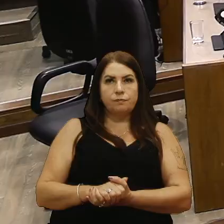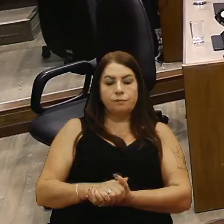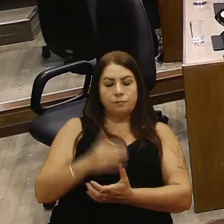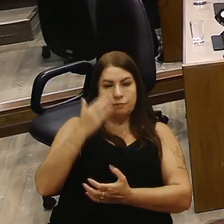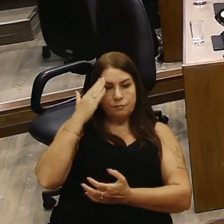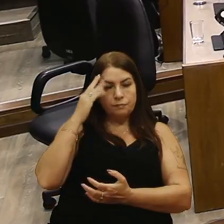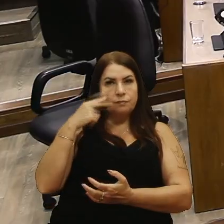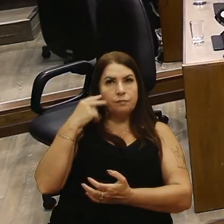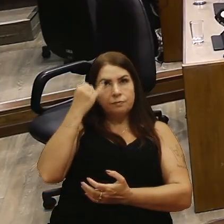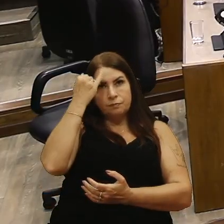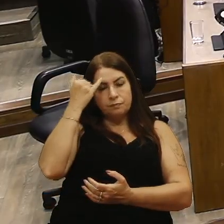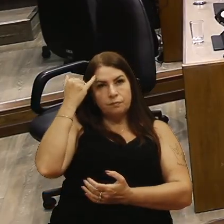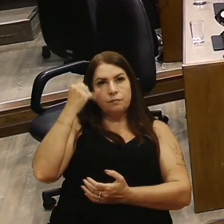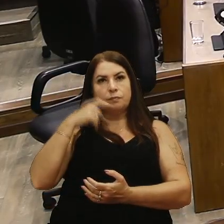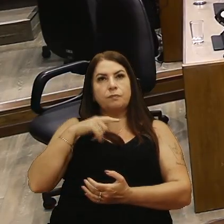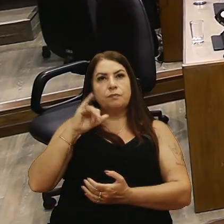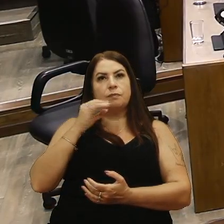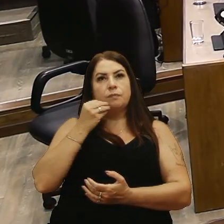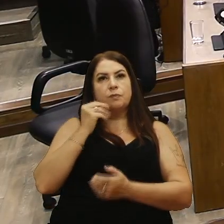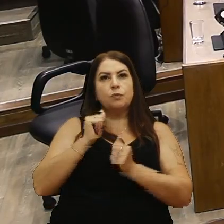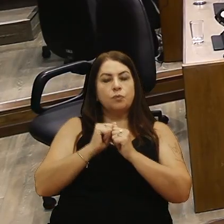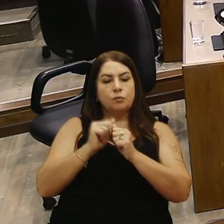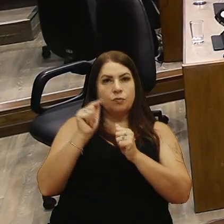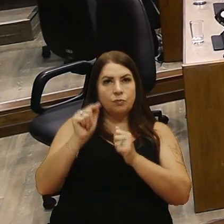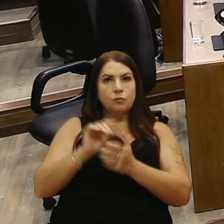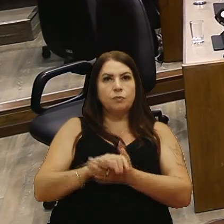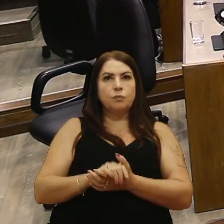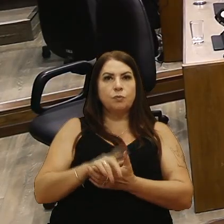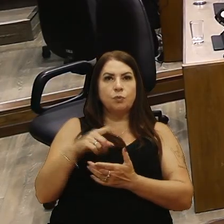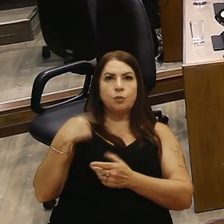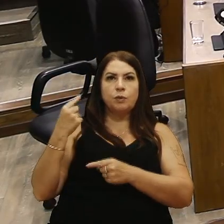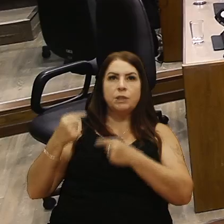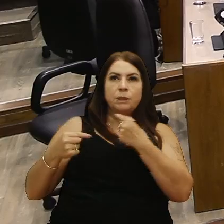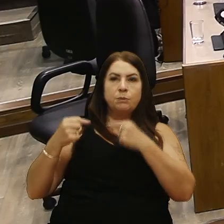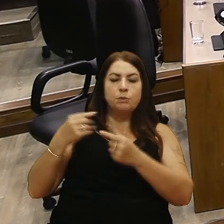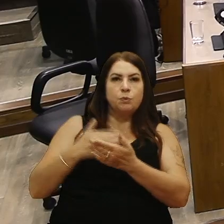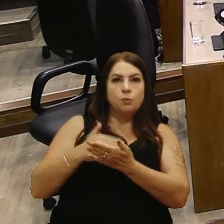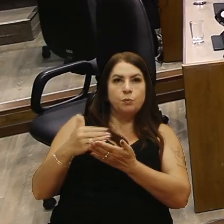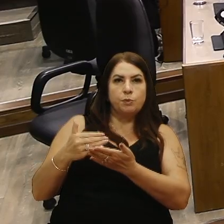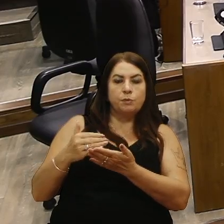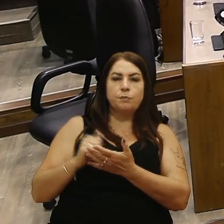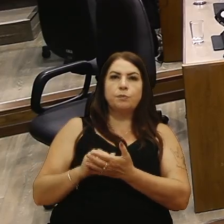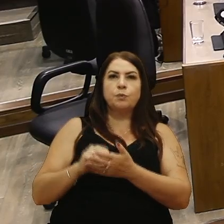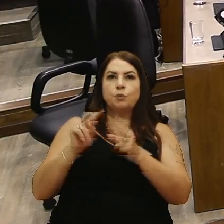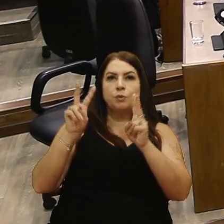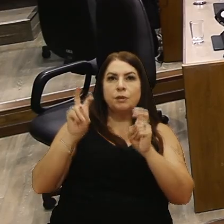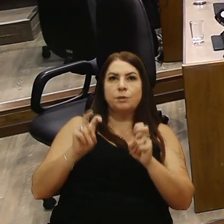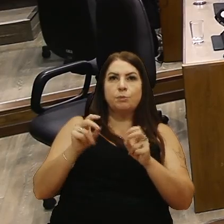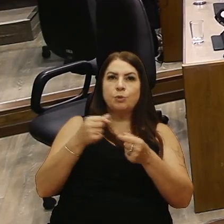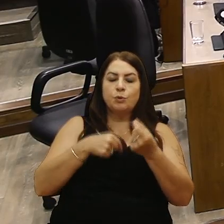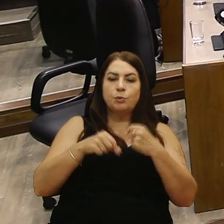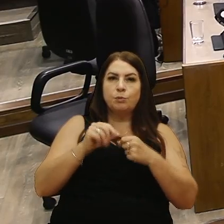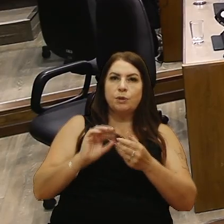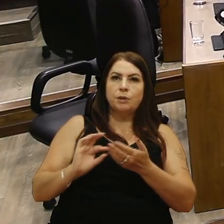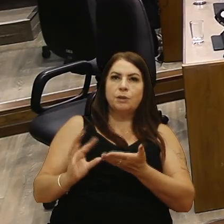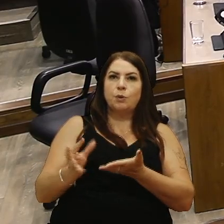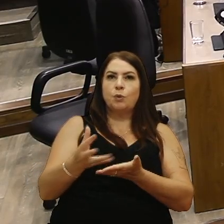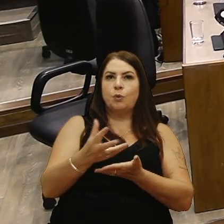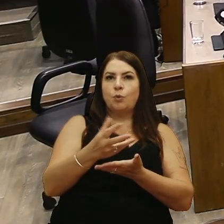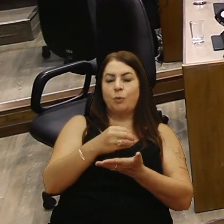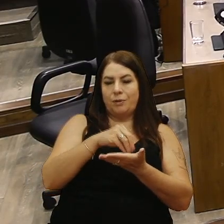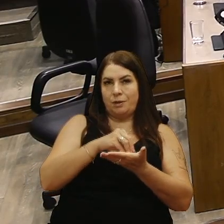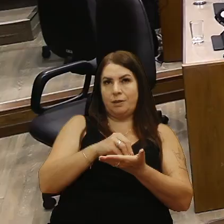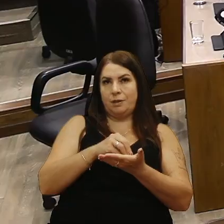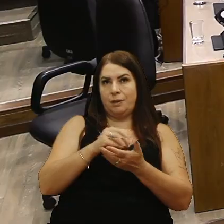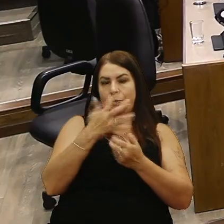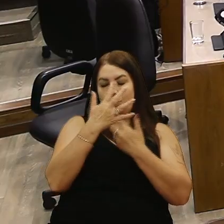vereador Zé D'Ambrosio. Eu tive a oportunidade de estar com Vossa Excelência quando nós debatemos inicialmente o tema da economia da Codeca na Comissão do Meio Ambiente.